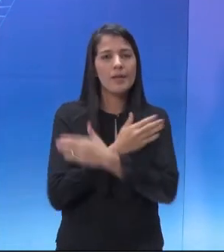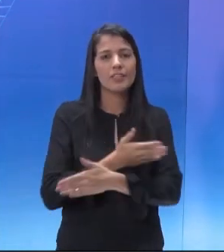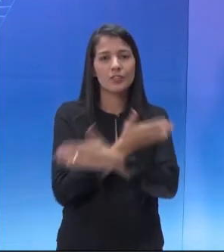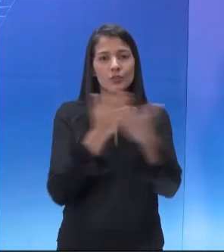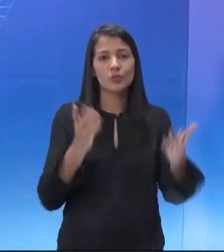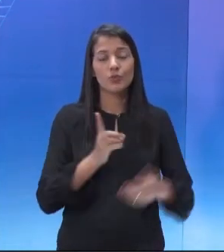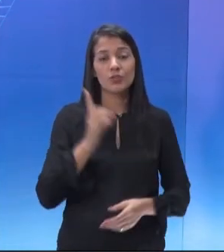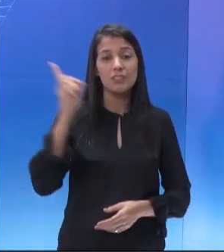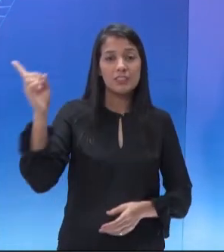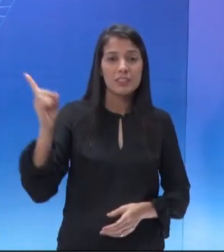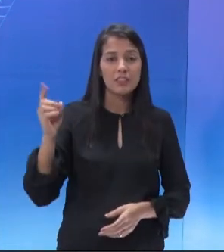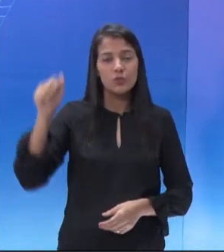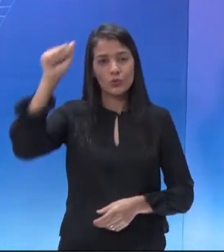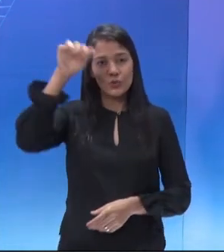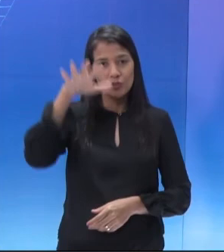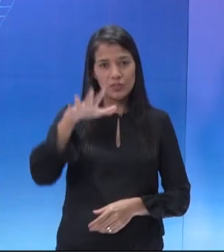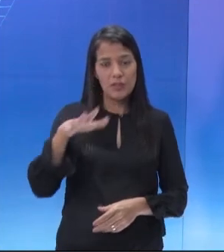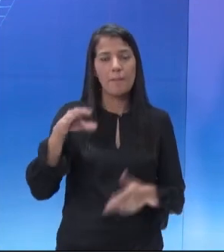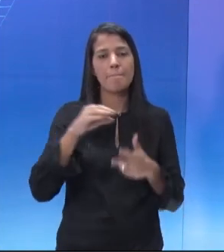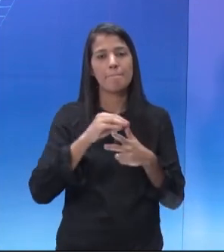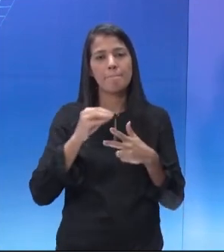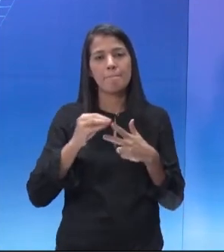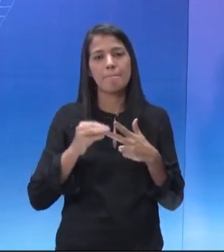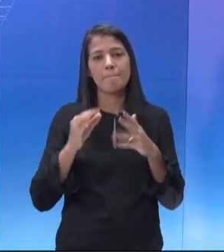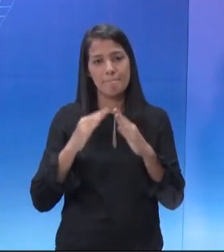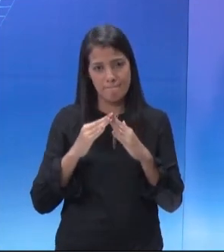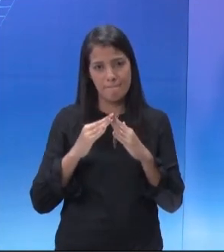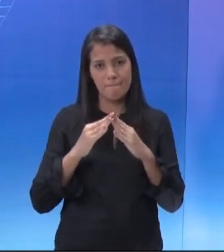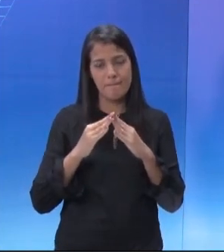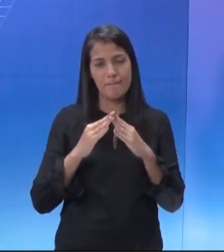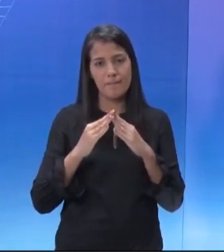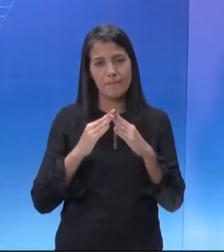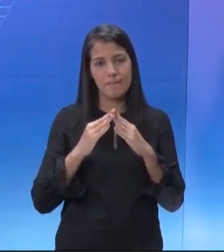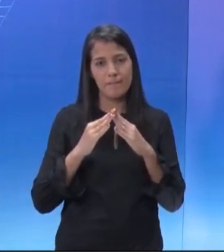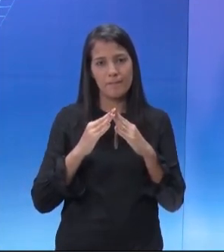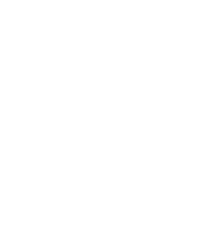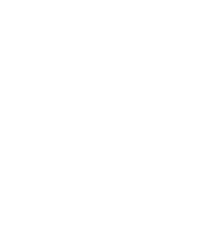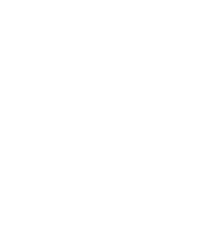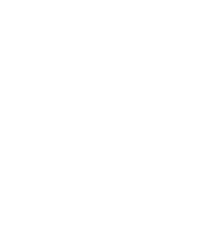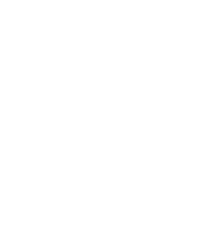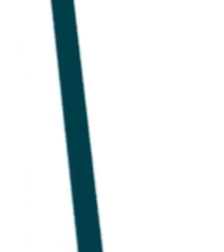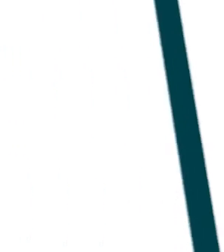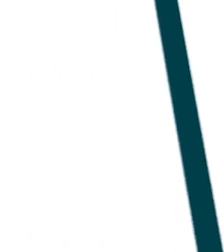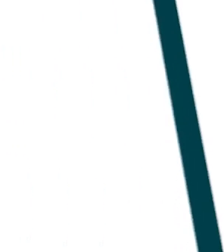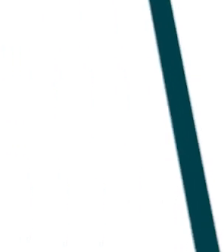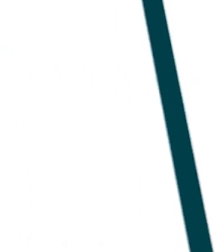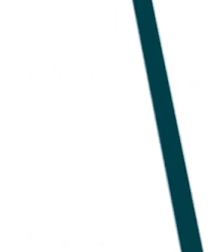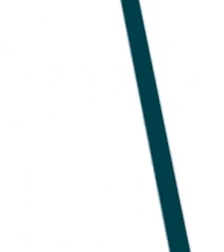e certamente assim você irá alcançar o sucesso que você deseja.